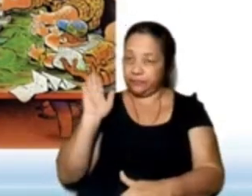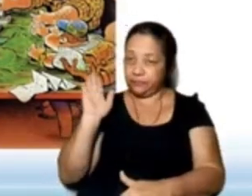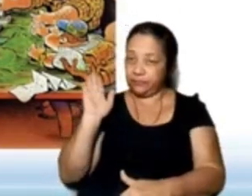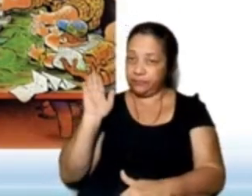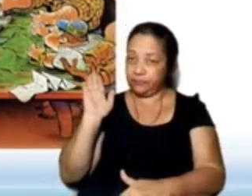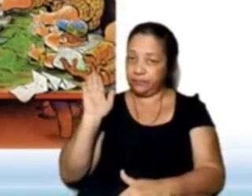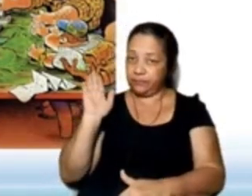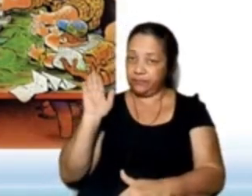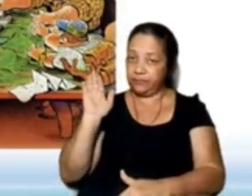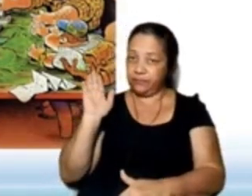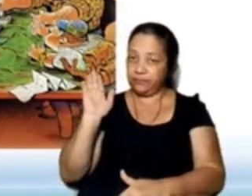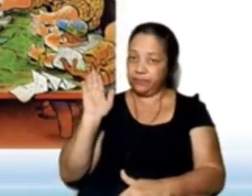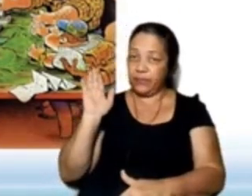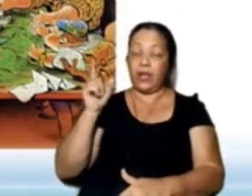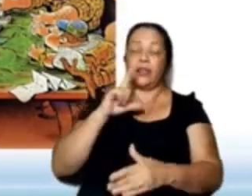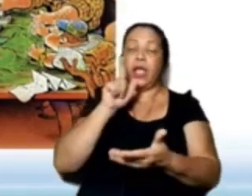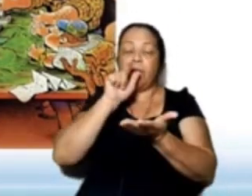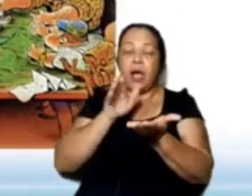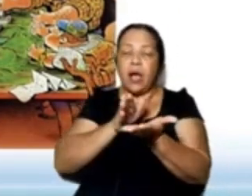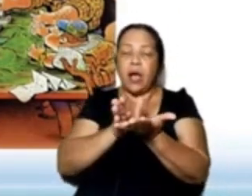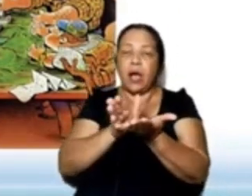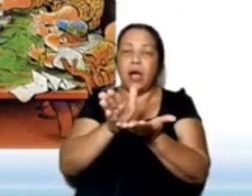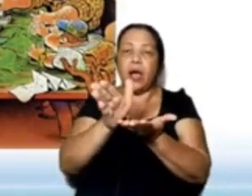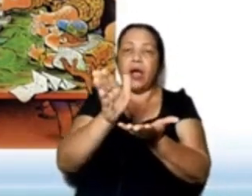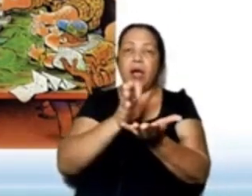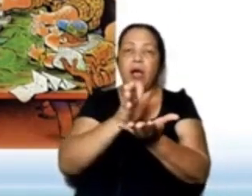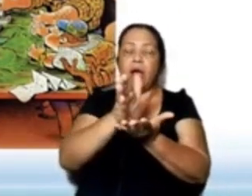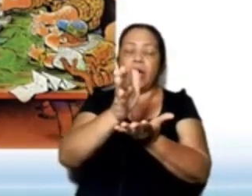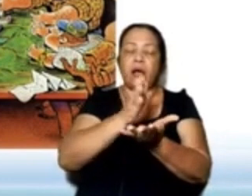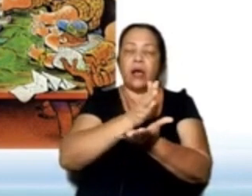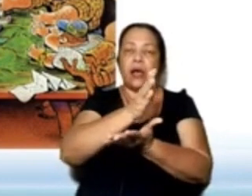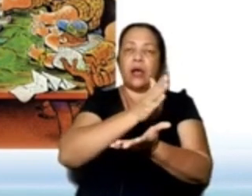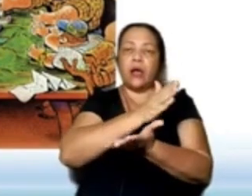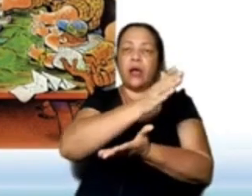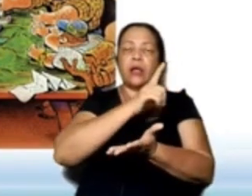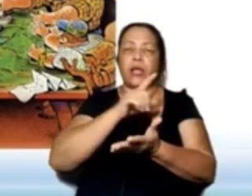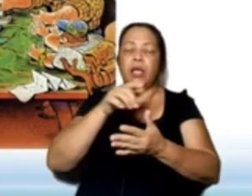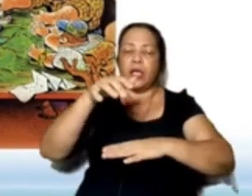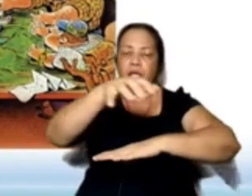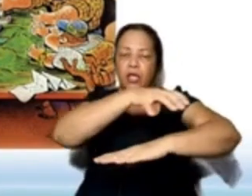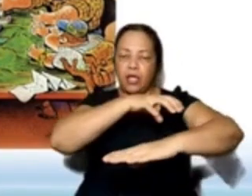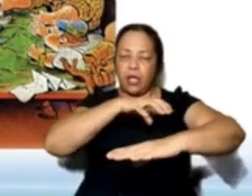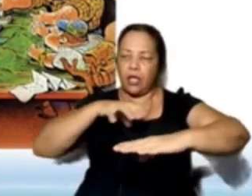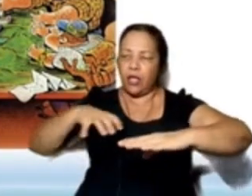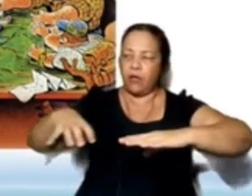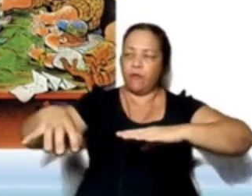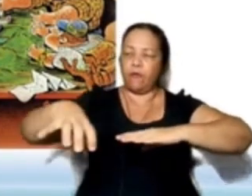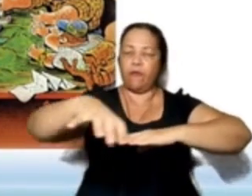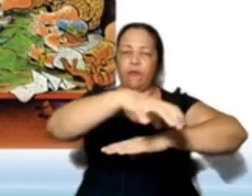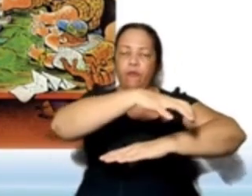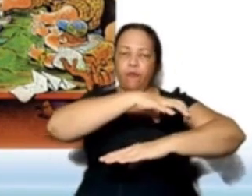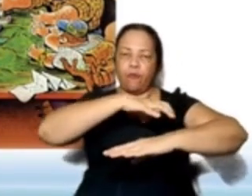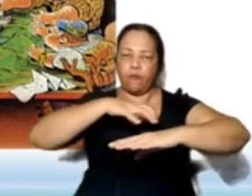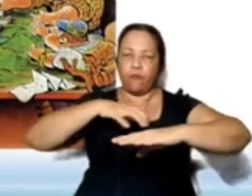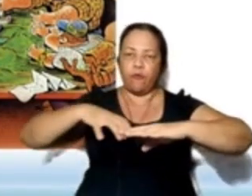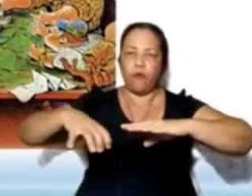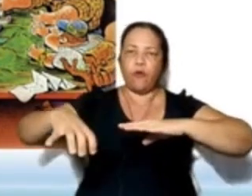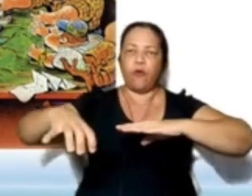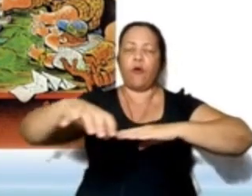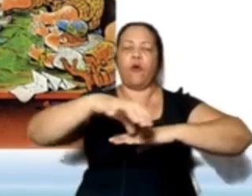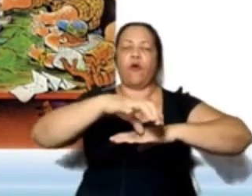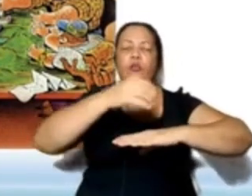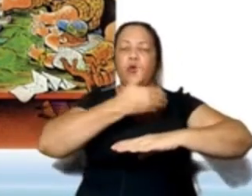é uma bacia hidrográfica simbolizada nessa mesa, e aqui em volta todos os usuários dos vários setores, o poder